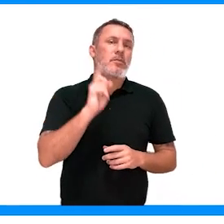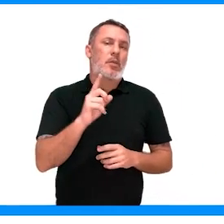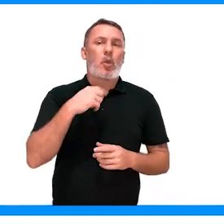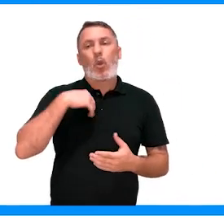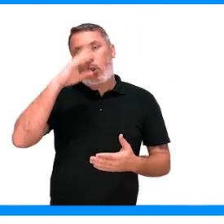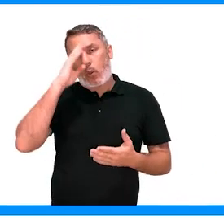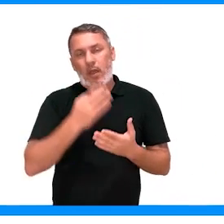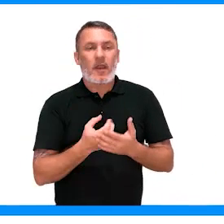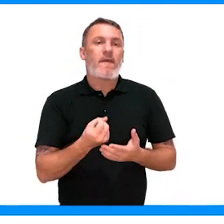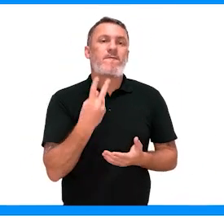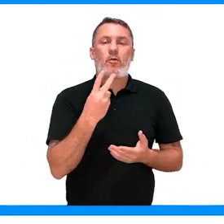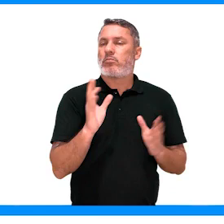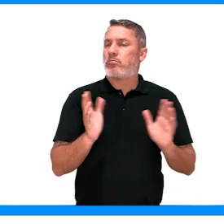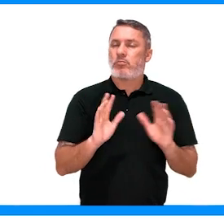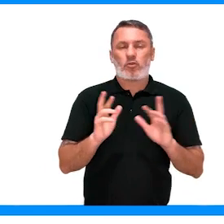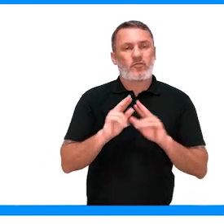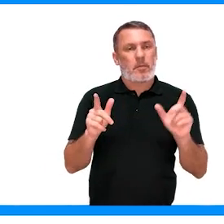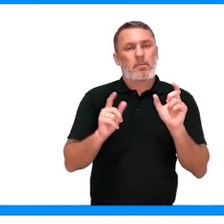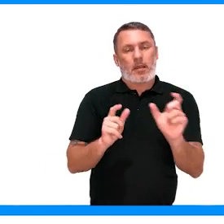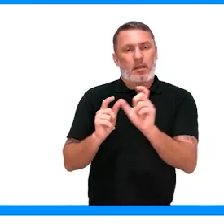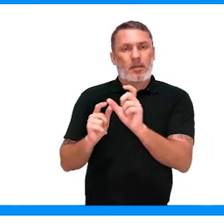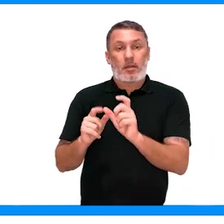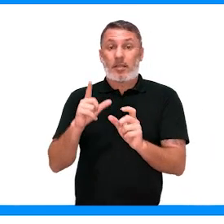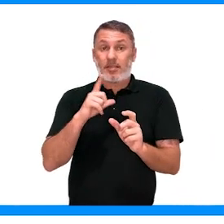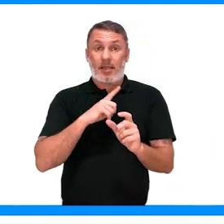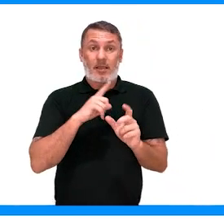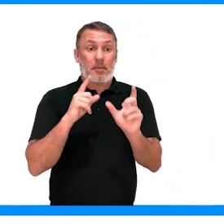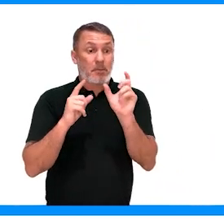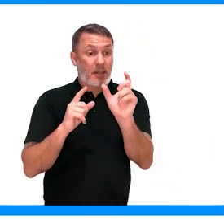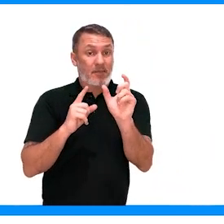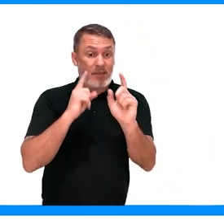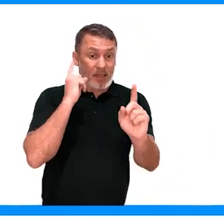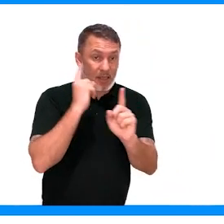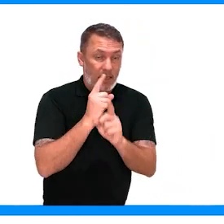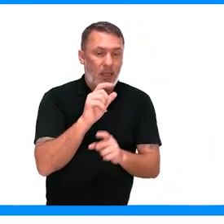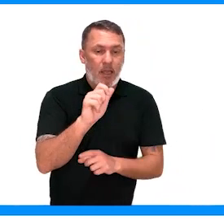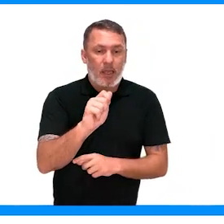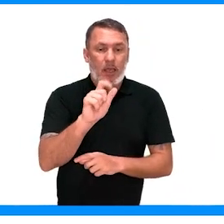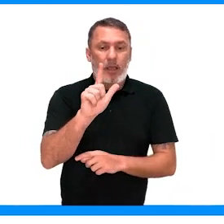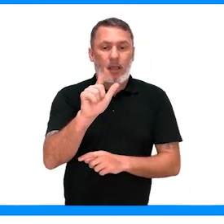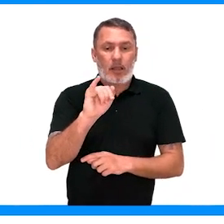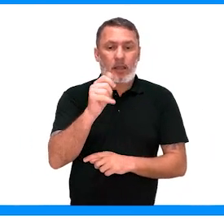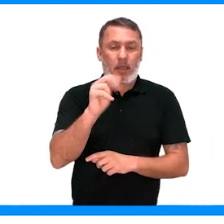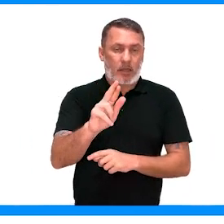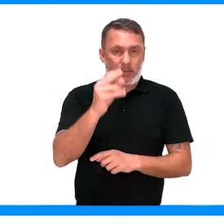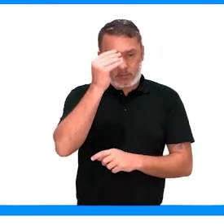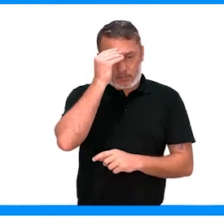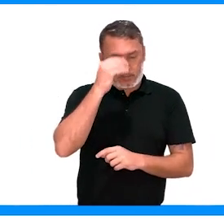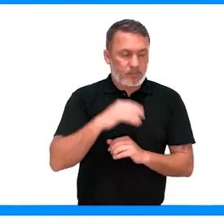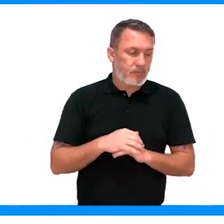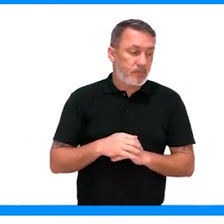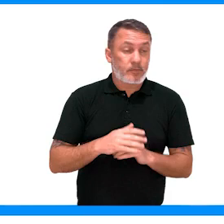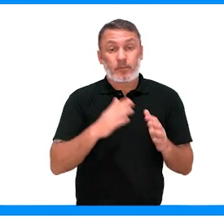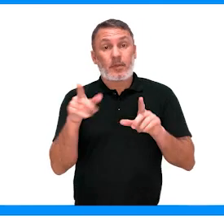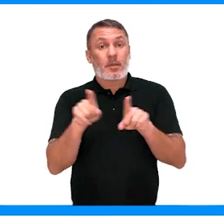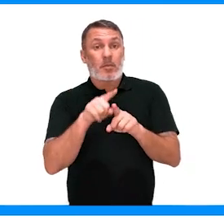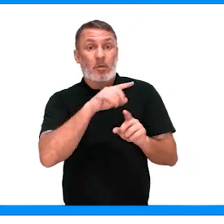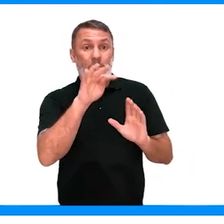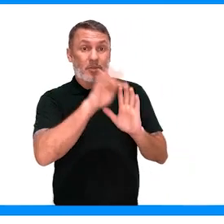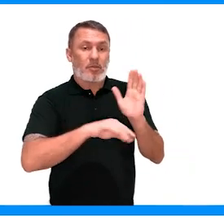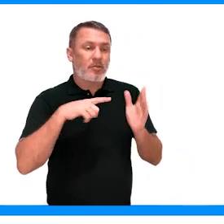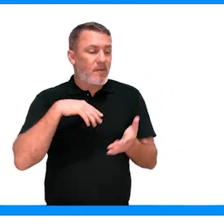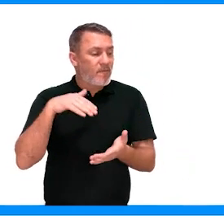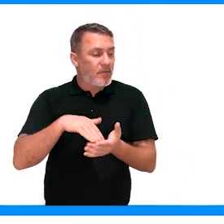acho que eu vou, é de eu creio que vou. Se for a palavra de encontrar, é hallar, hallaba, então, aqui. E